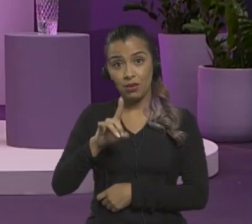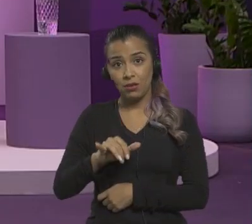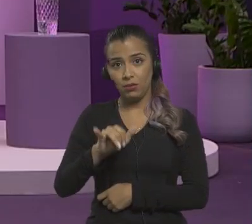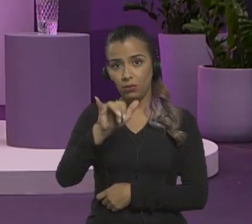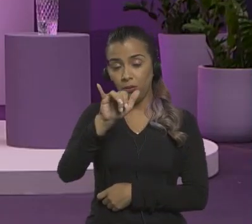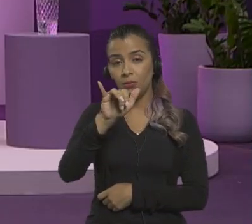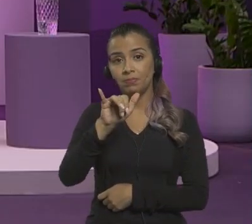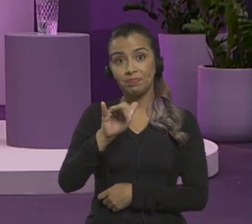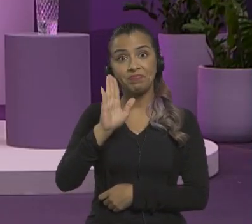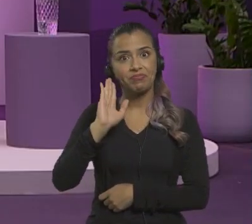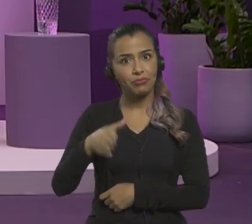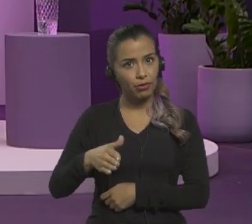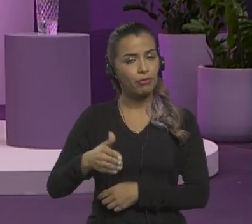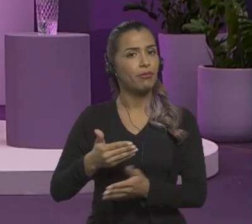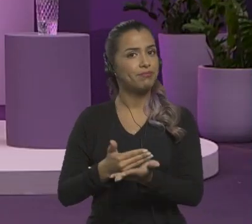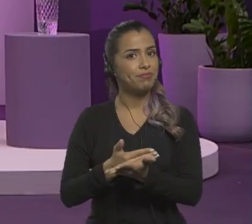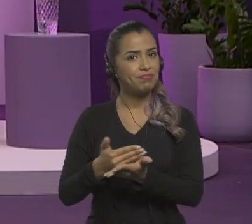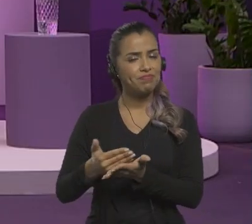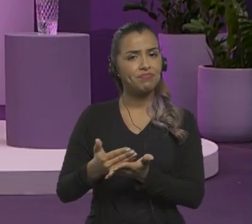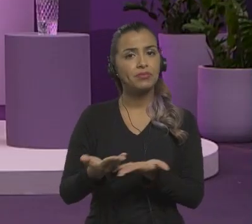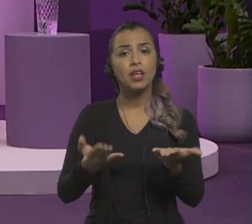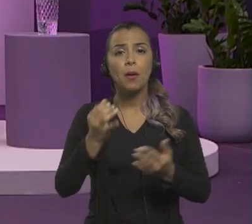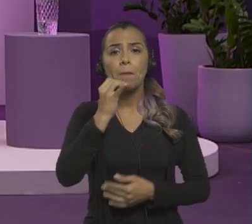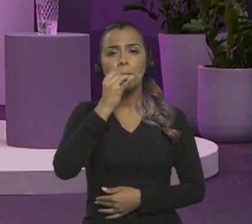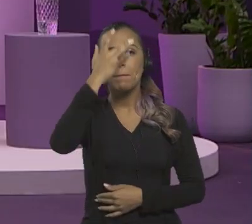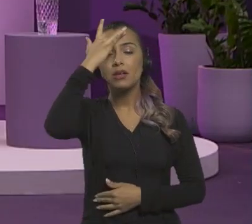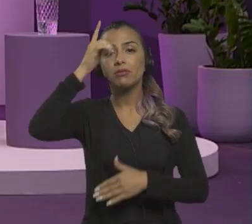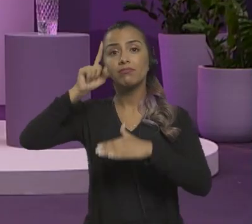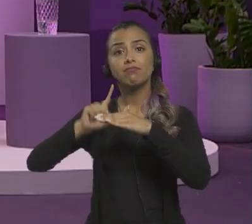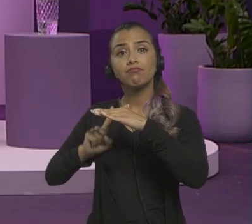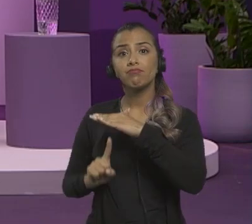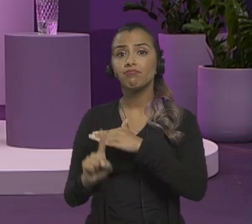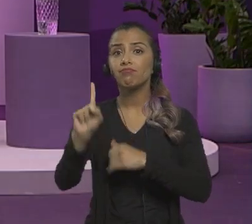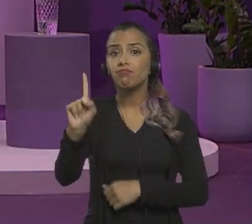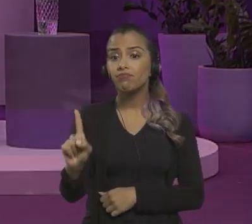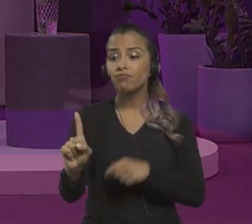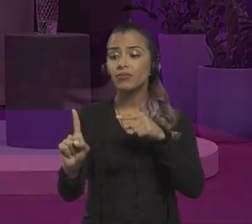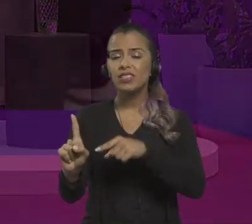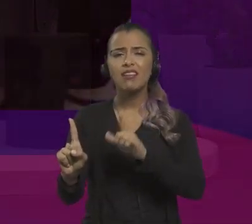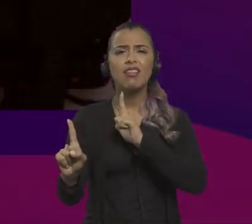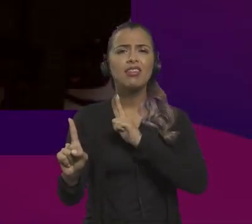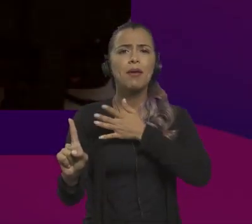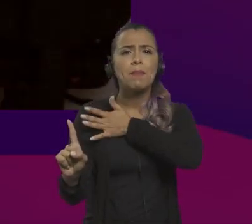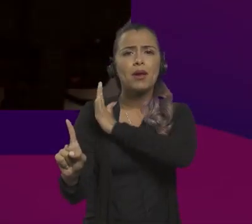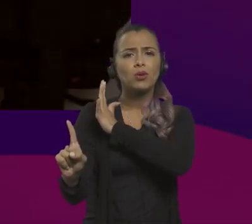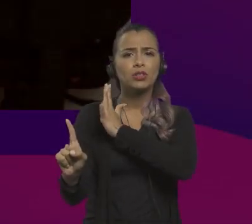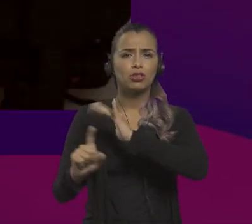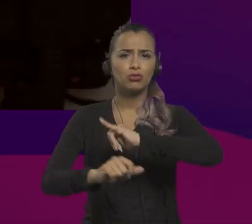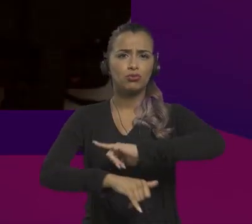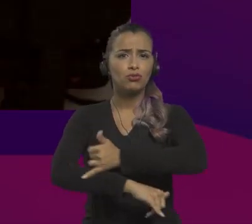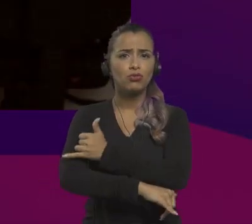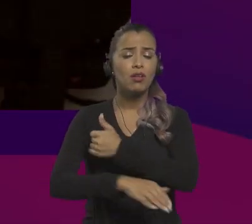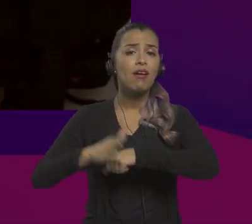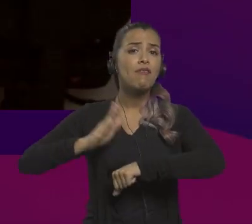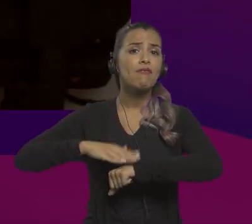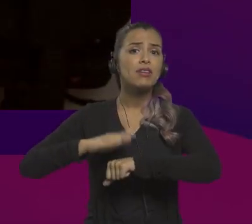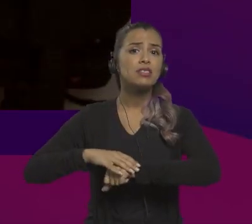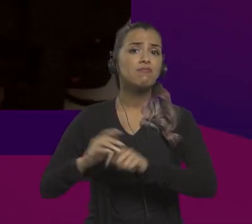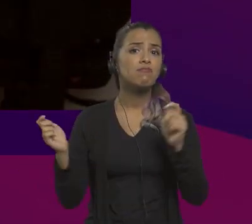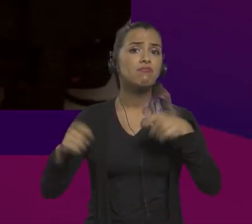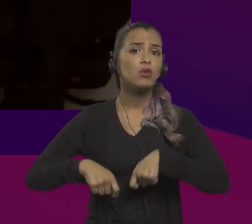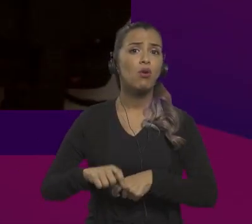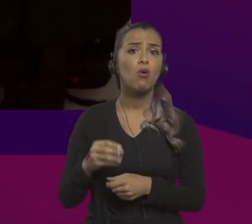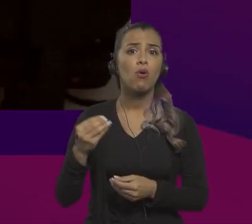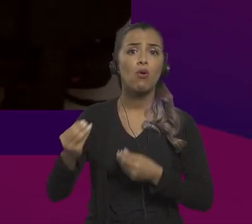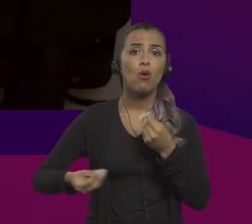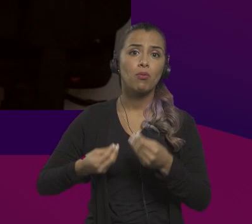uma paciente que vai num consultório e sofre gordofobia pode fazer? Oi, gente, um prazer estar aqui, um